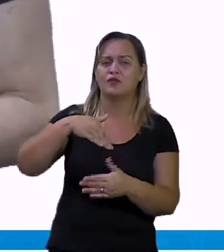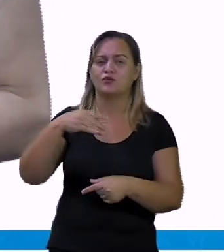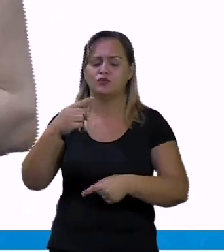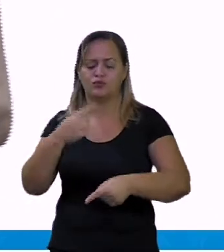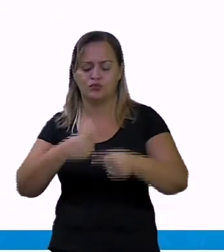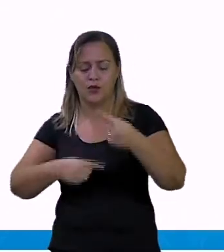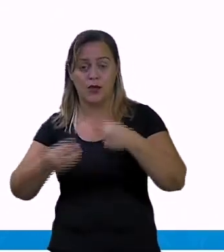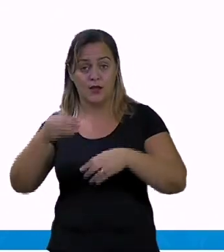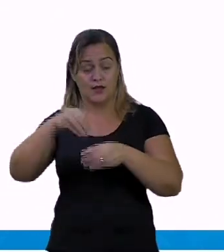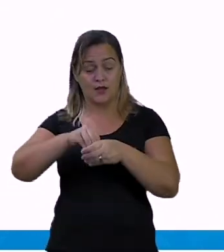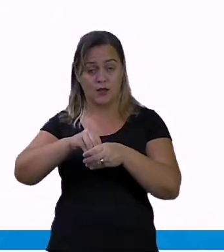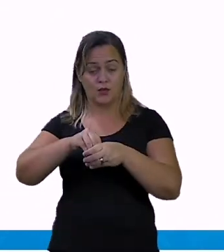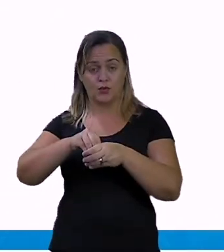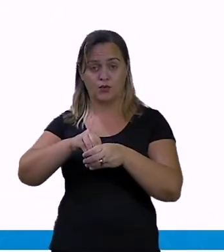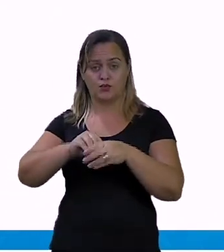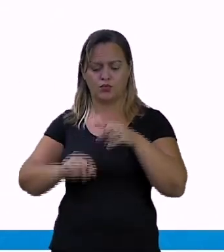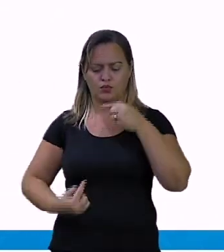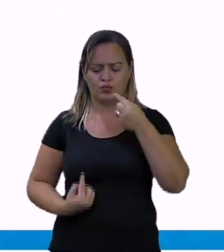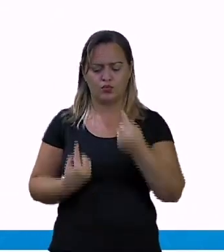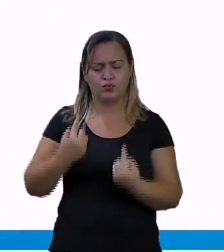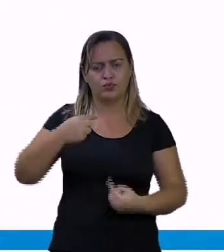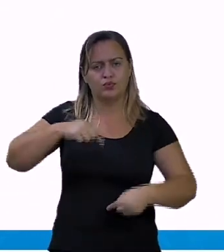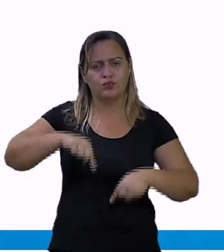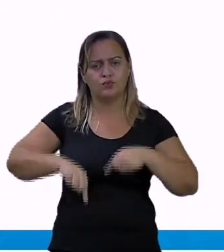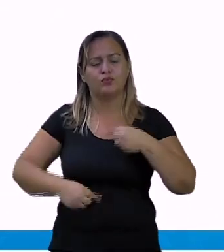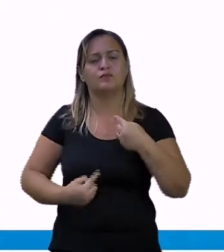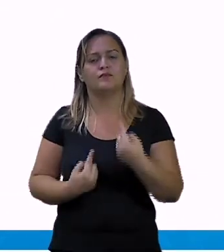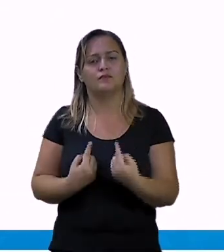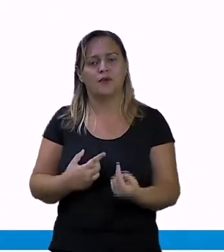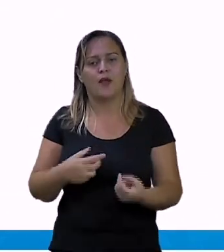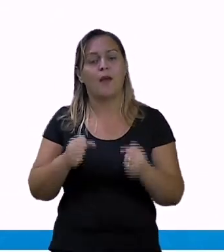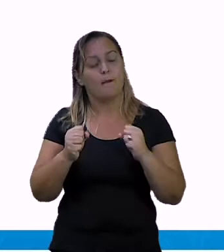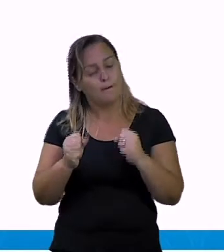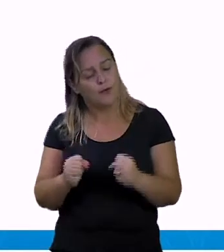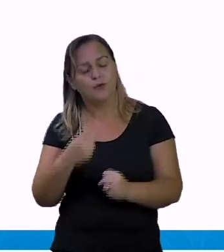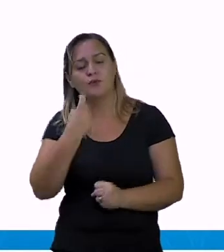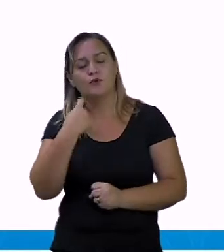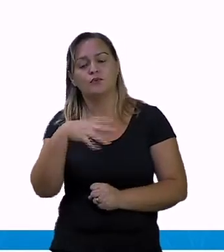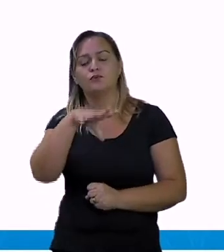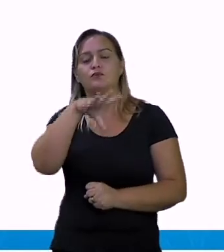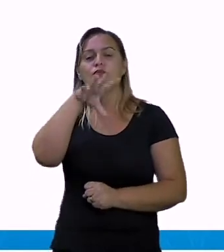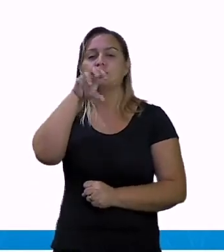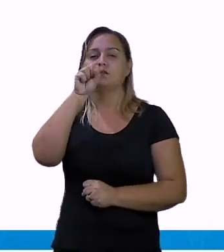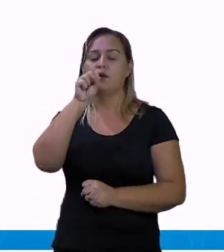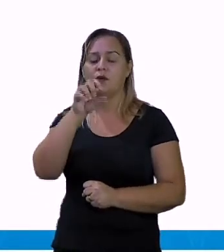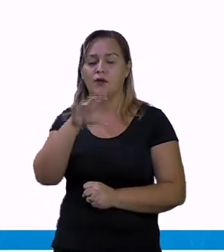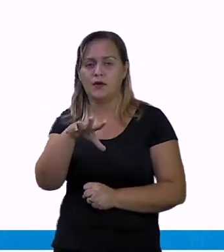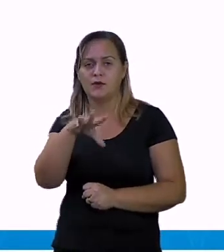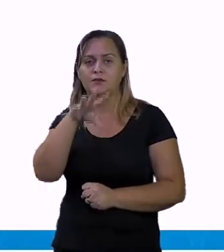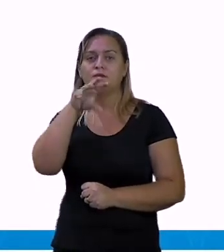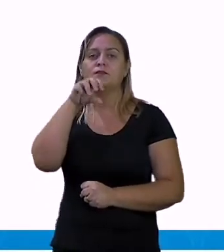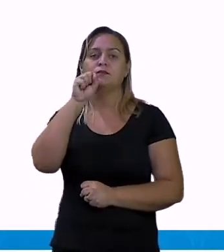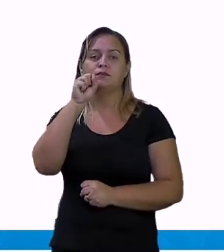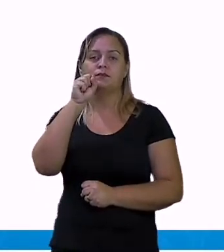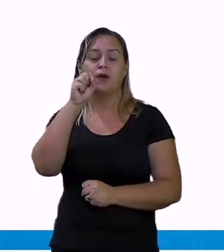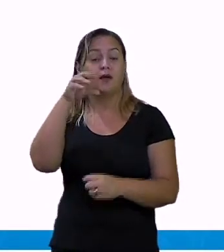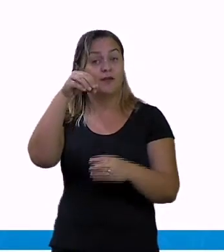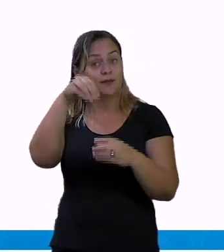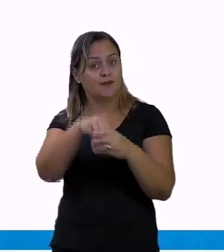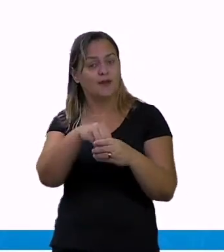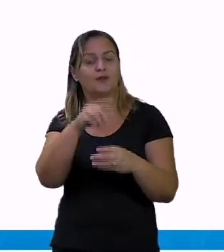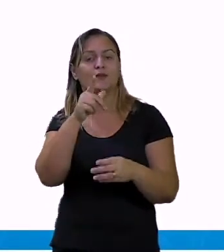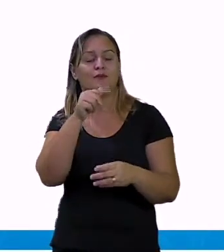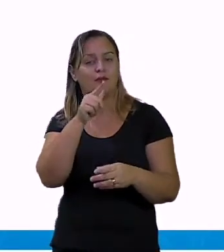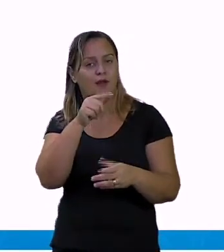ele consegue fazer a filtragem e fazer a sua respiração. É legal, não é? Nossa, até